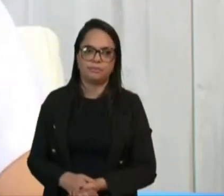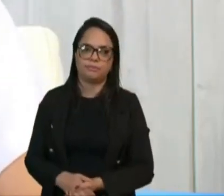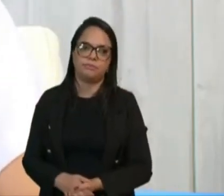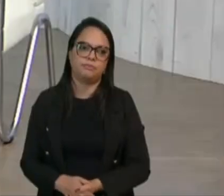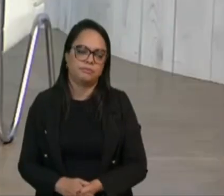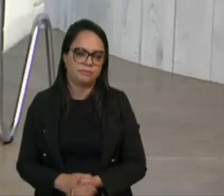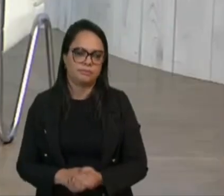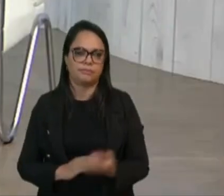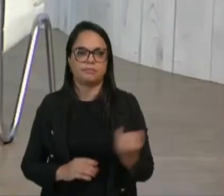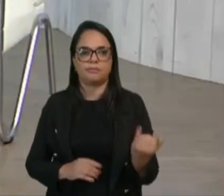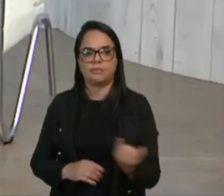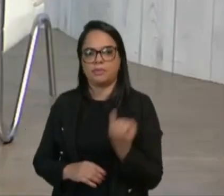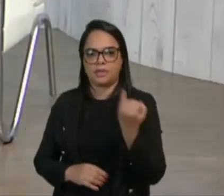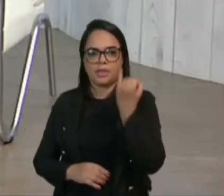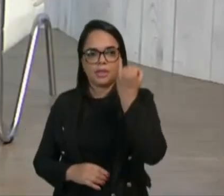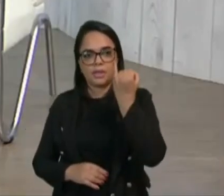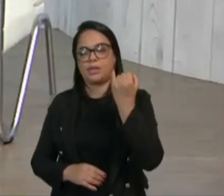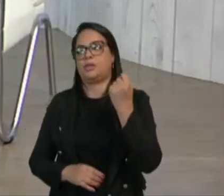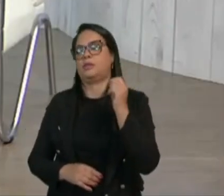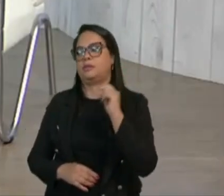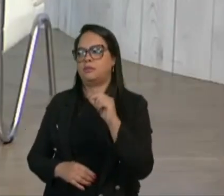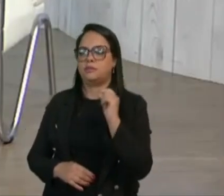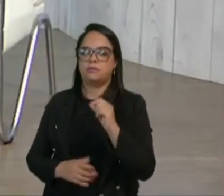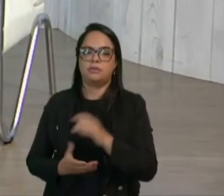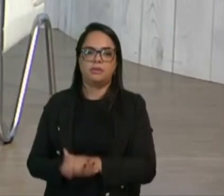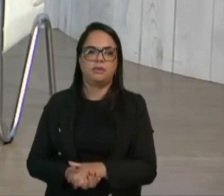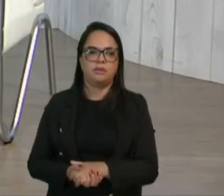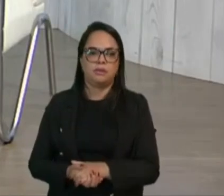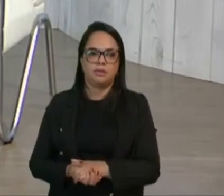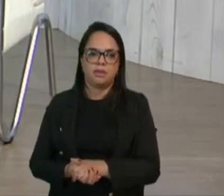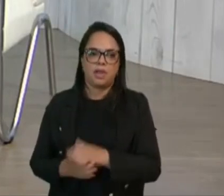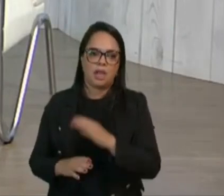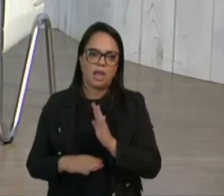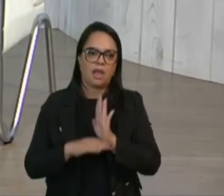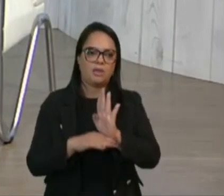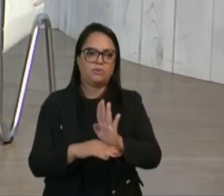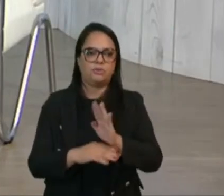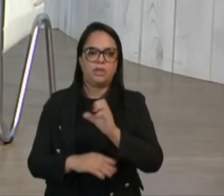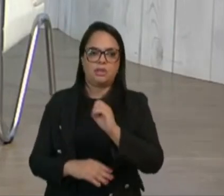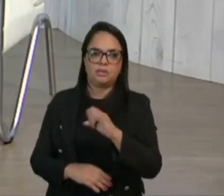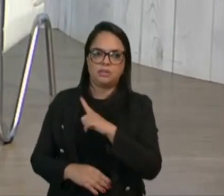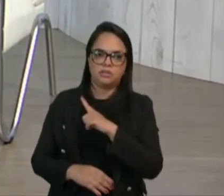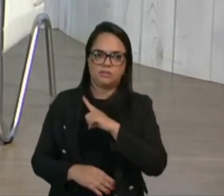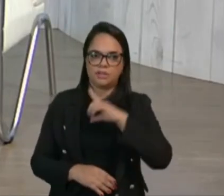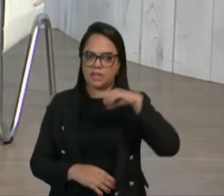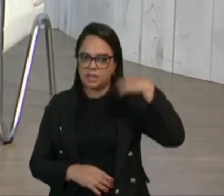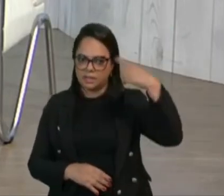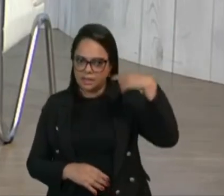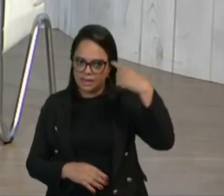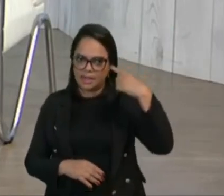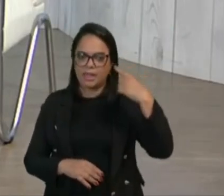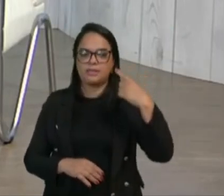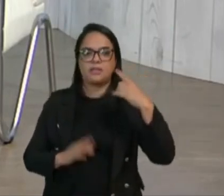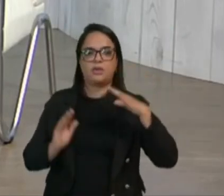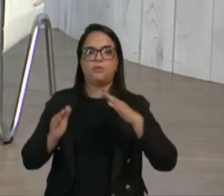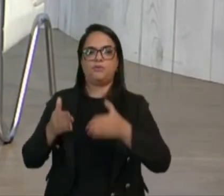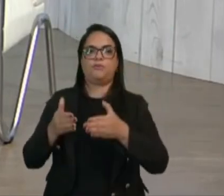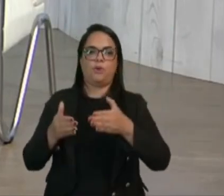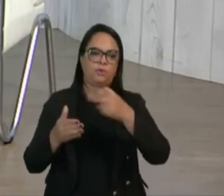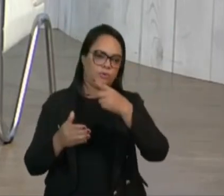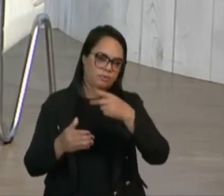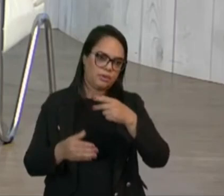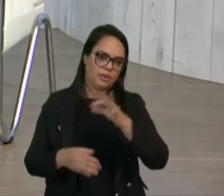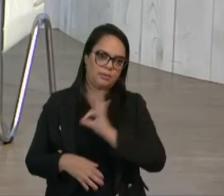É muito importante, seria muito, ajudaria muito se a gente tivesse uma delegacia especializada aqui da Polícia